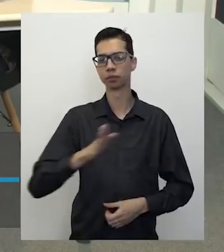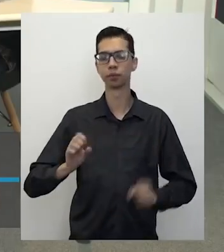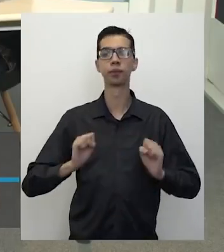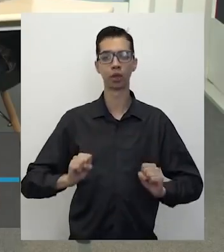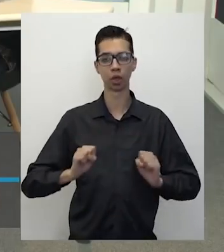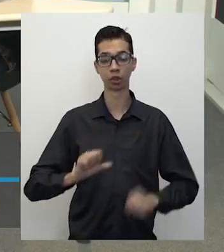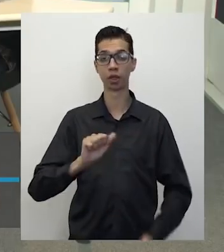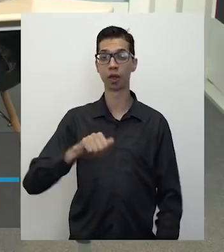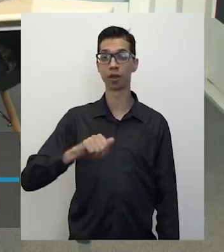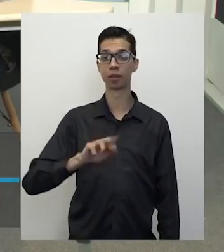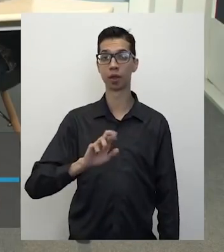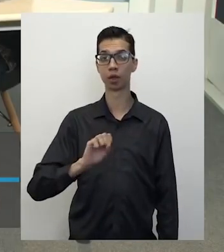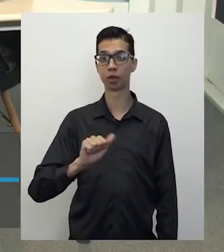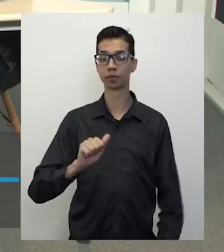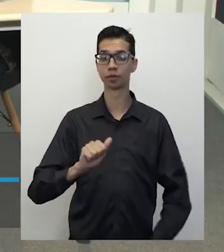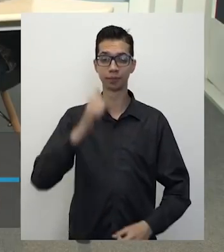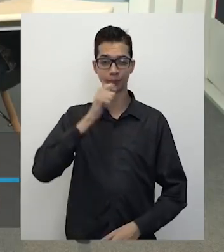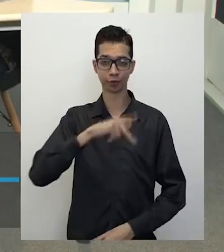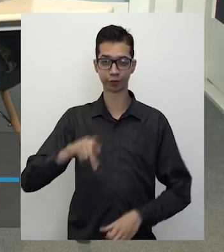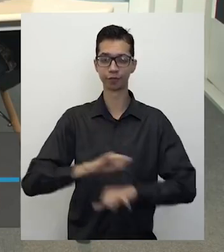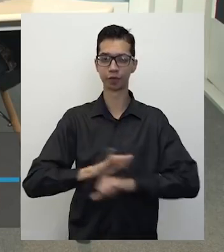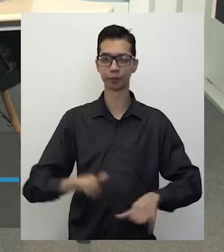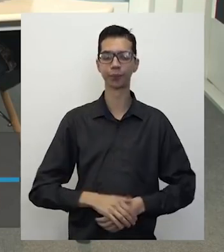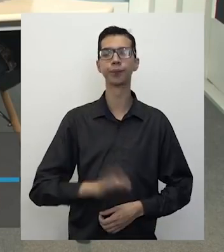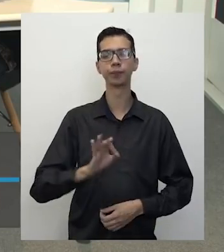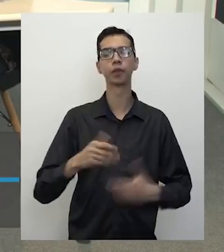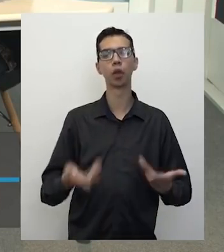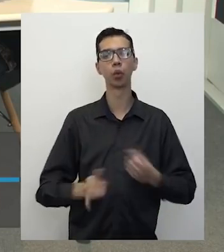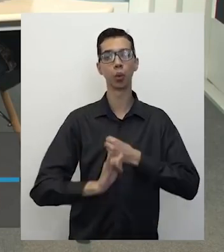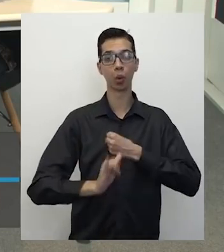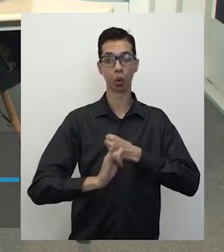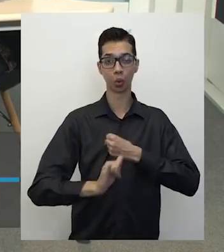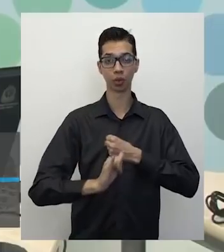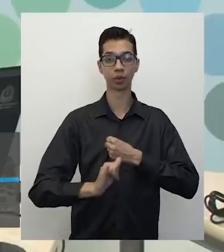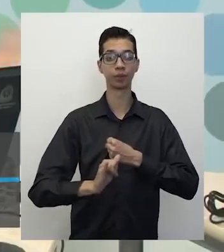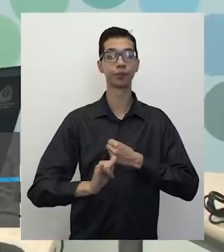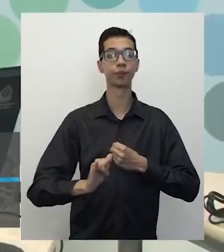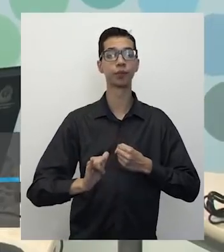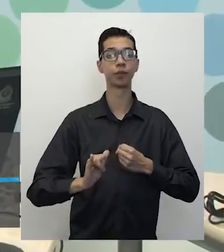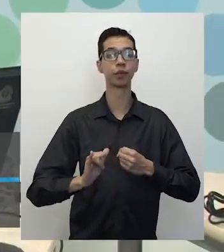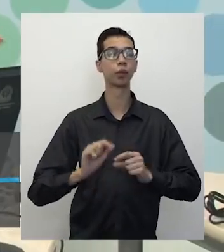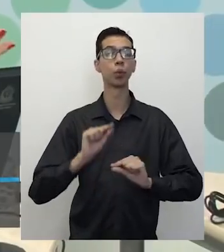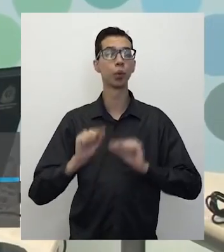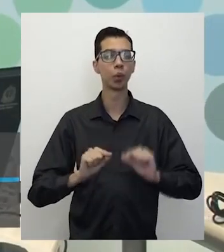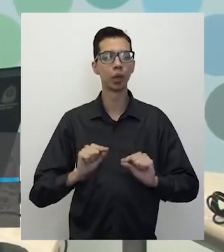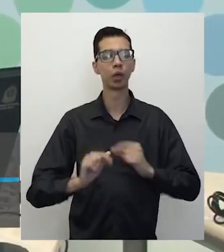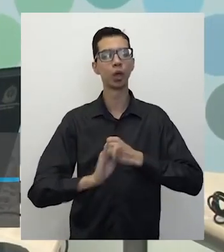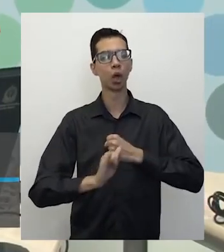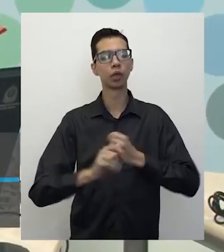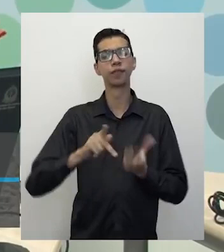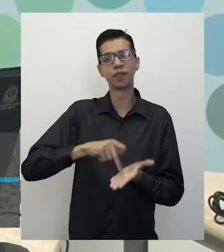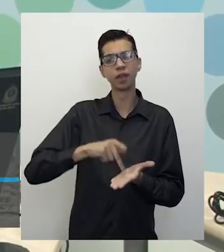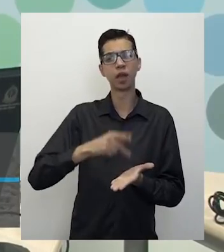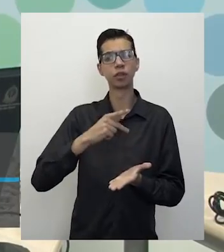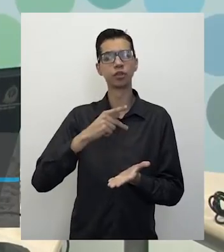fazendo um adendo, até com o nosso gênero, né? Crônica, que pertence à tipologia narrativa, que qual que é a função social? Ler por prazer, realmente ter um